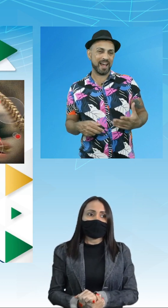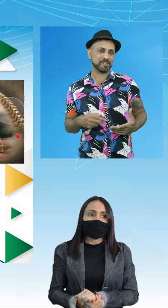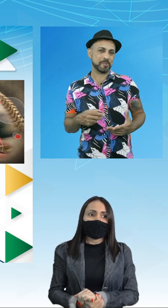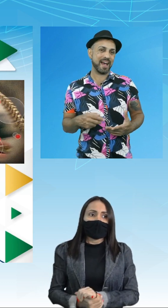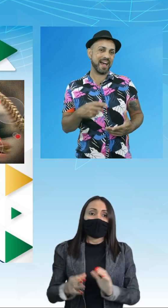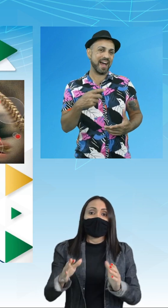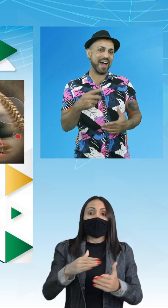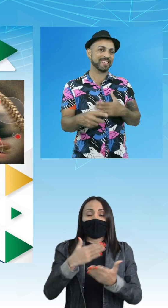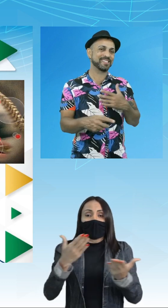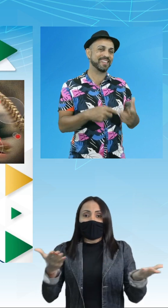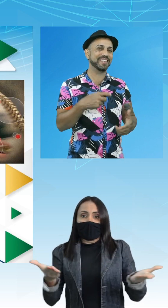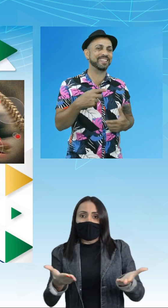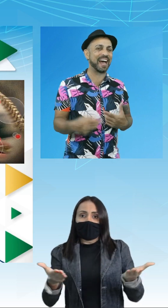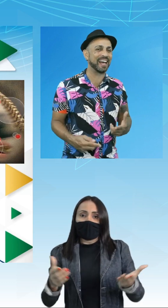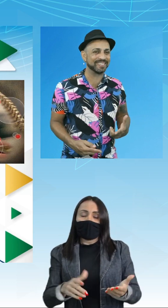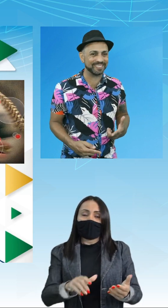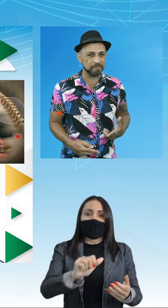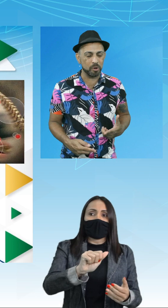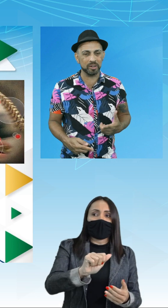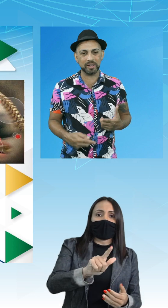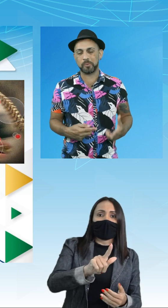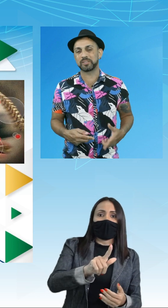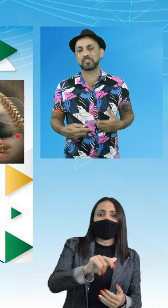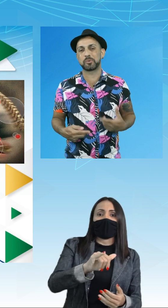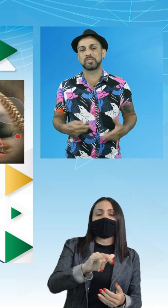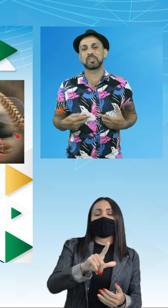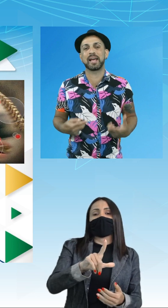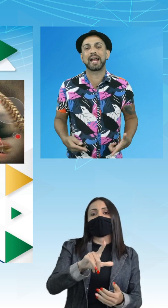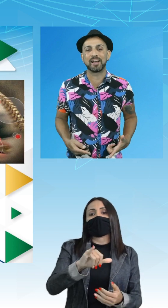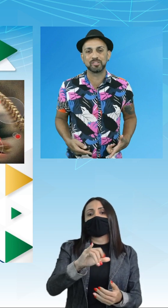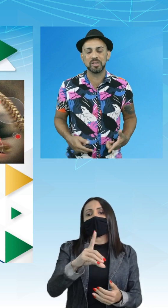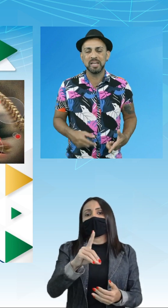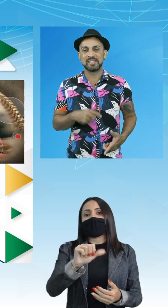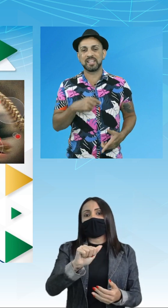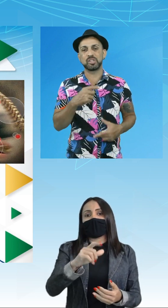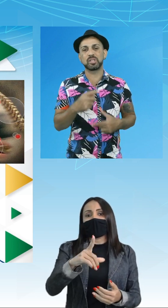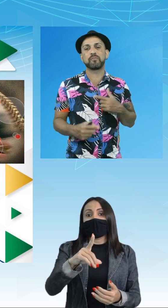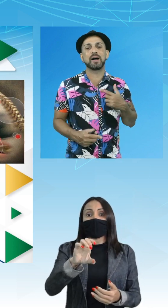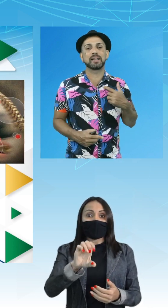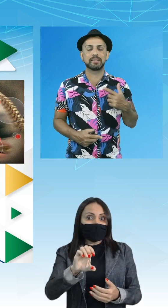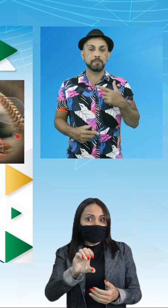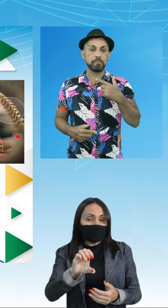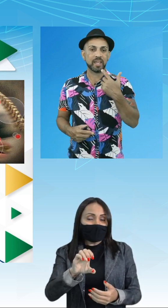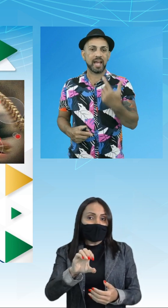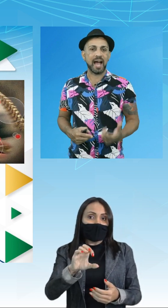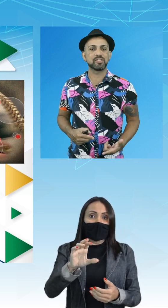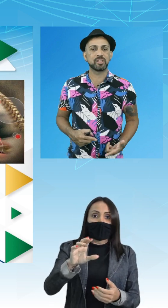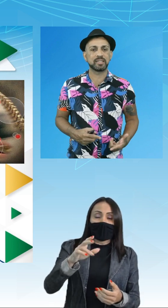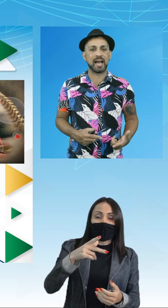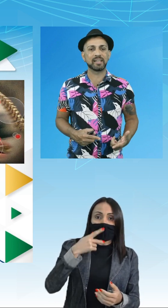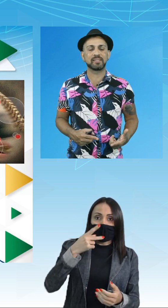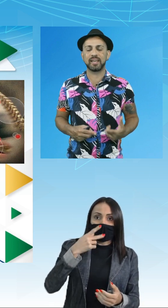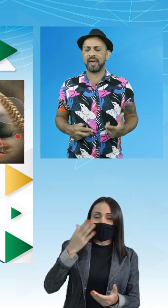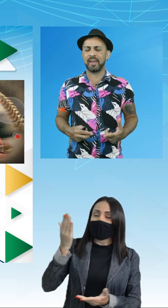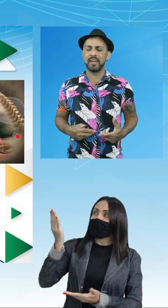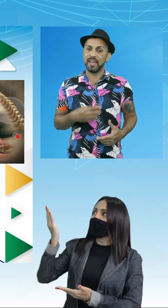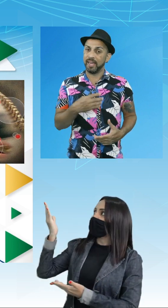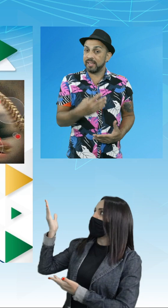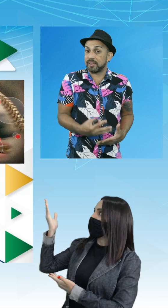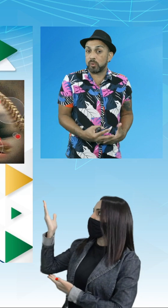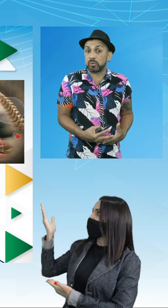no caso, a agilidade. Olha quantas coisas legais. Se a gente fala de agilidade,